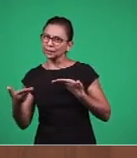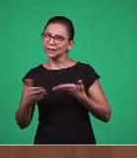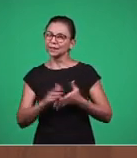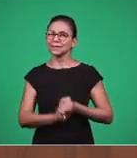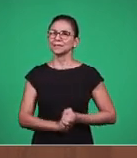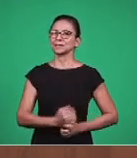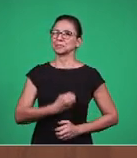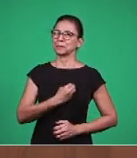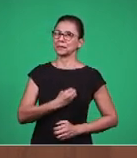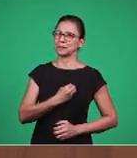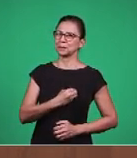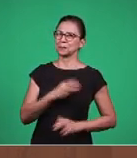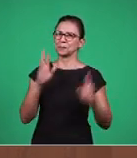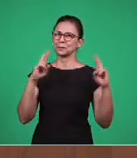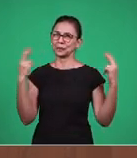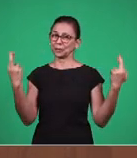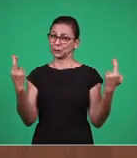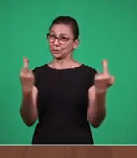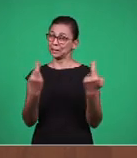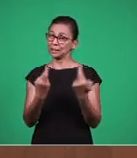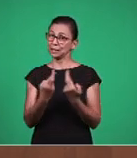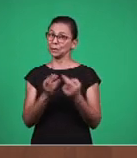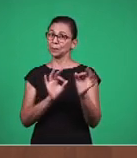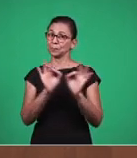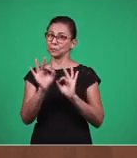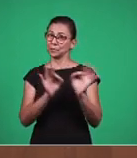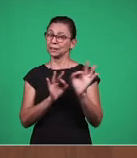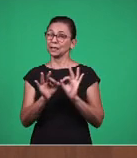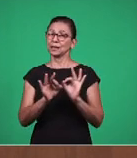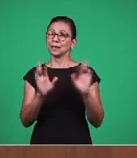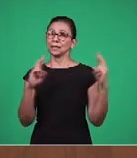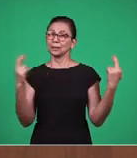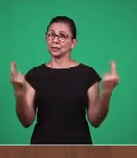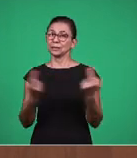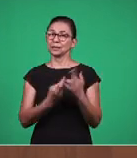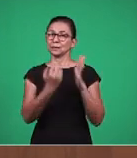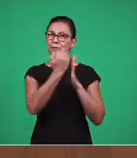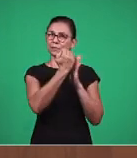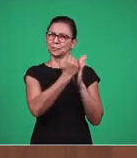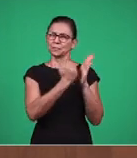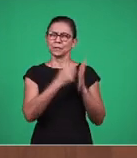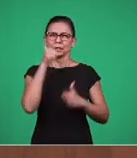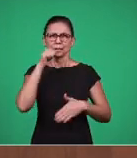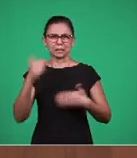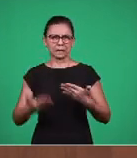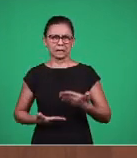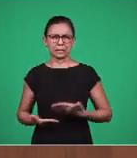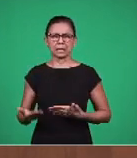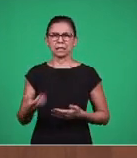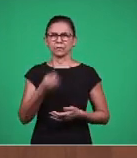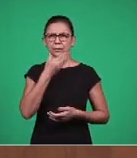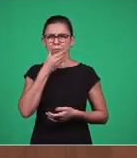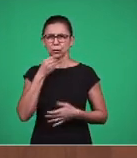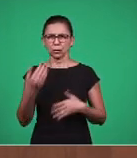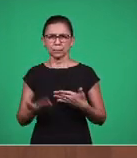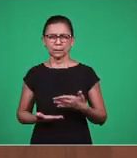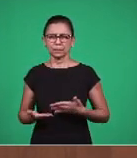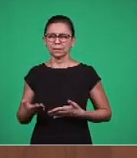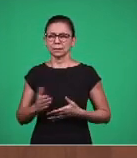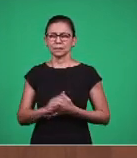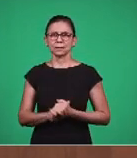do satélite, para preparar o satélite. Temos irmãs aqui presentes, a irmã Jane, que também nos assiste aqui, nos está